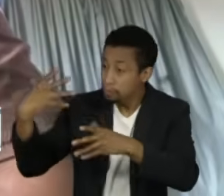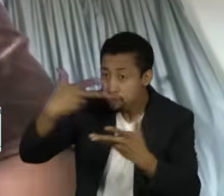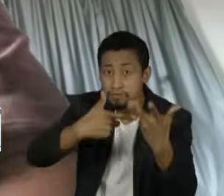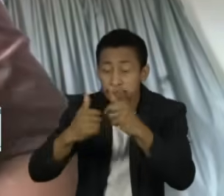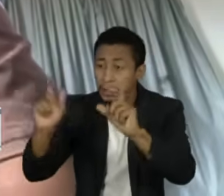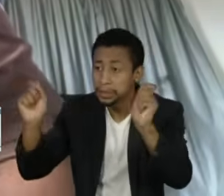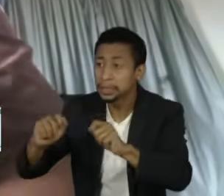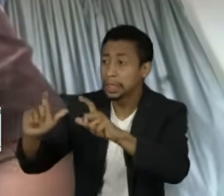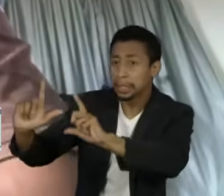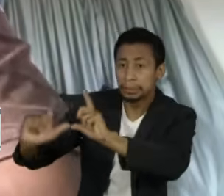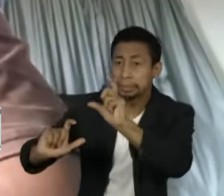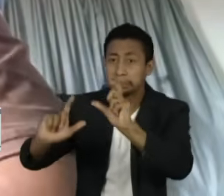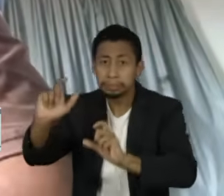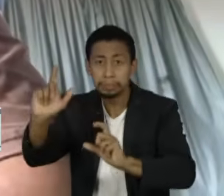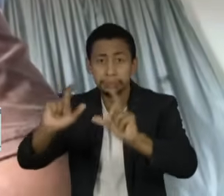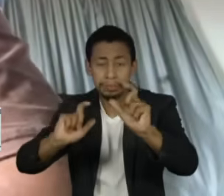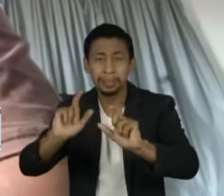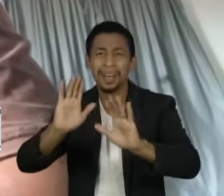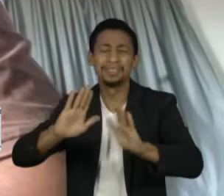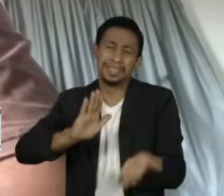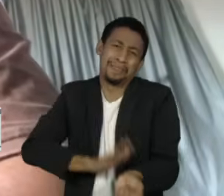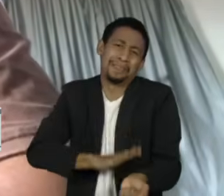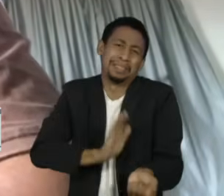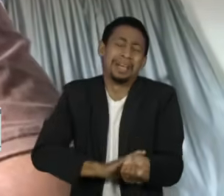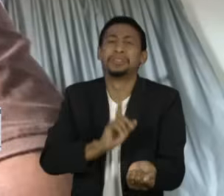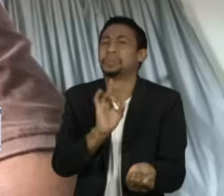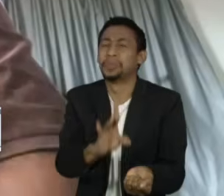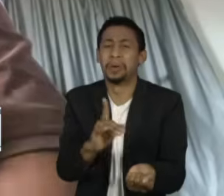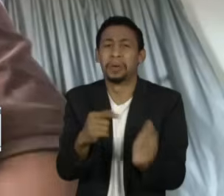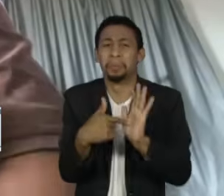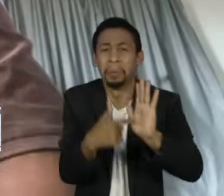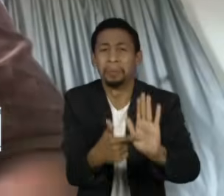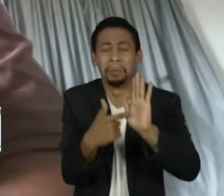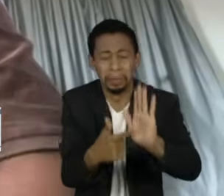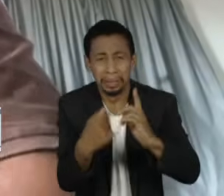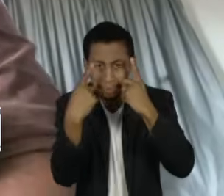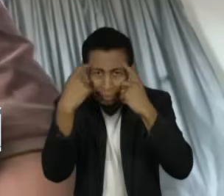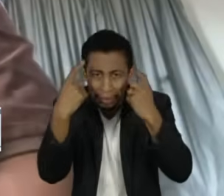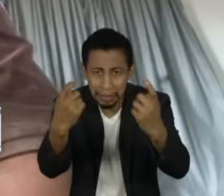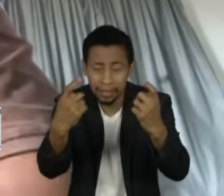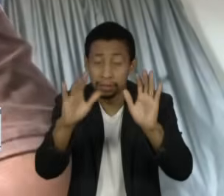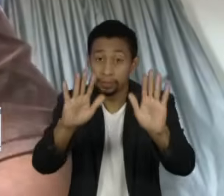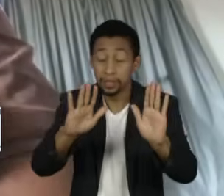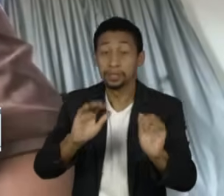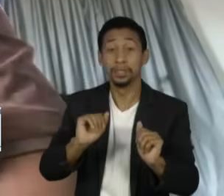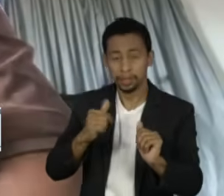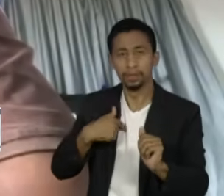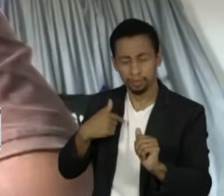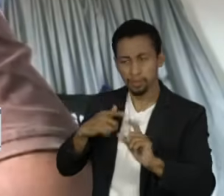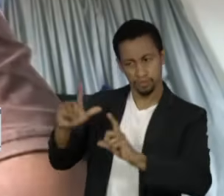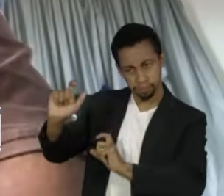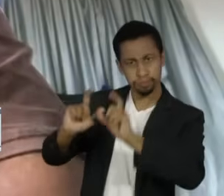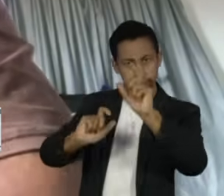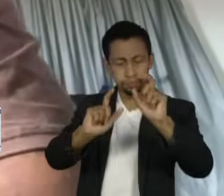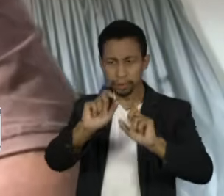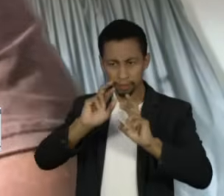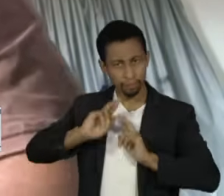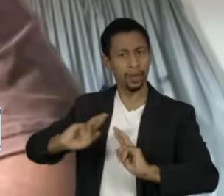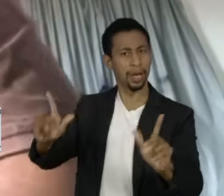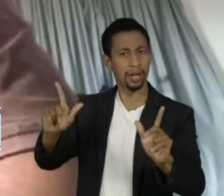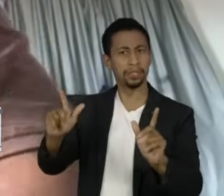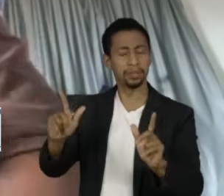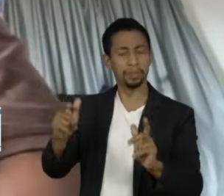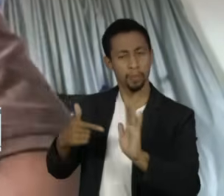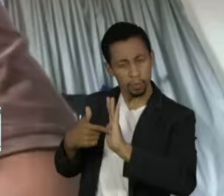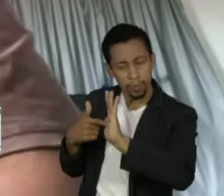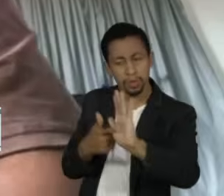fotógrafo, nem nada. É uma coisa que já está ali viciada, assim. E a gente acabou trazendo uma outra leitura, assim, de arte, uma coisa muito que a favela